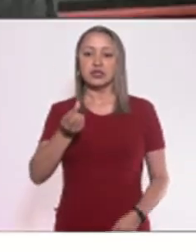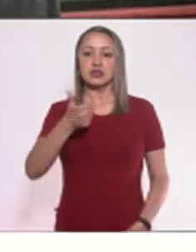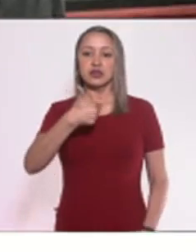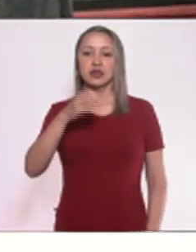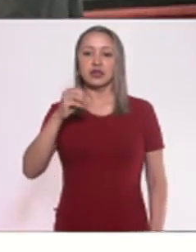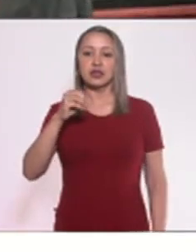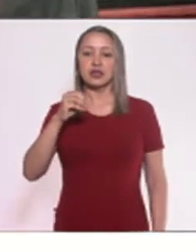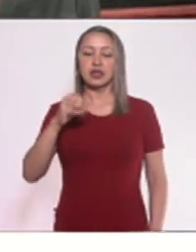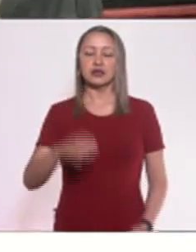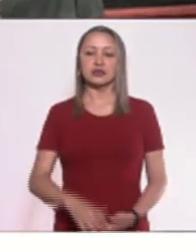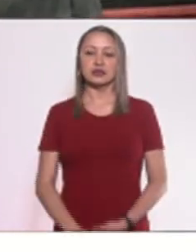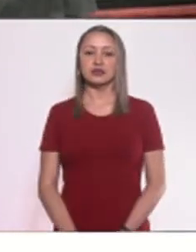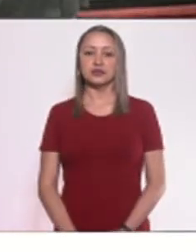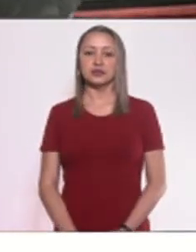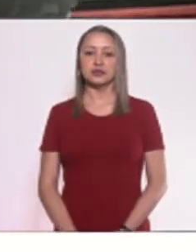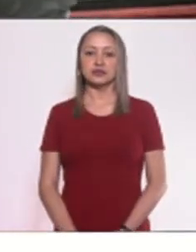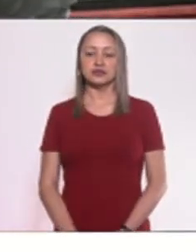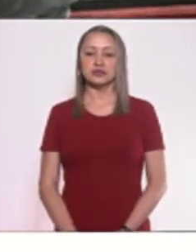18h10.